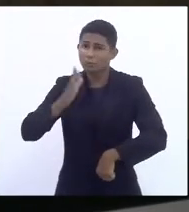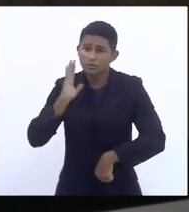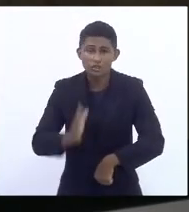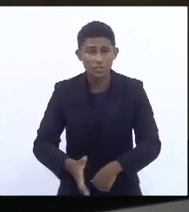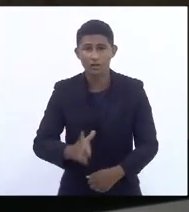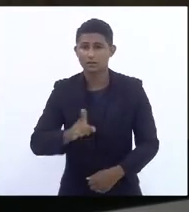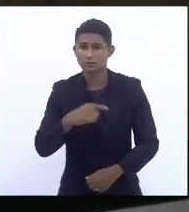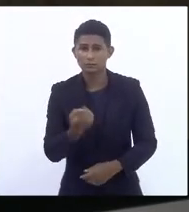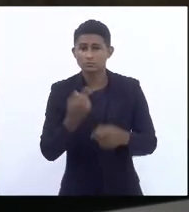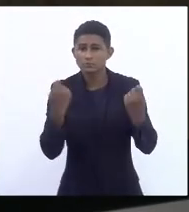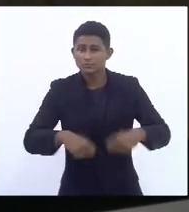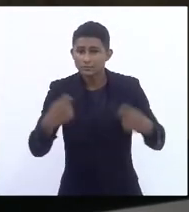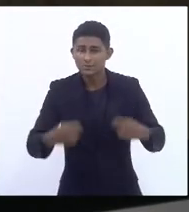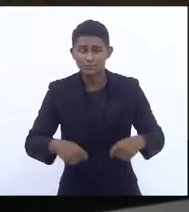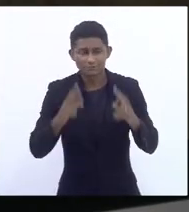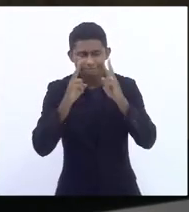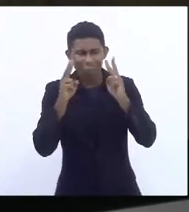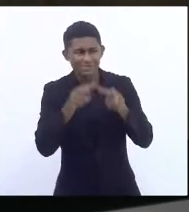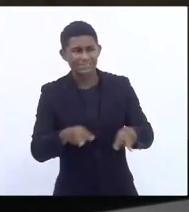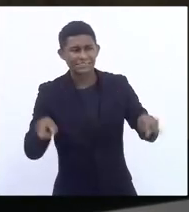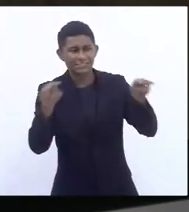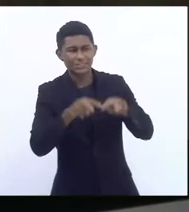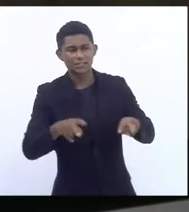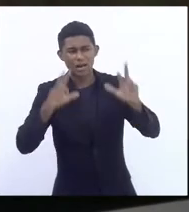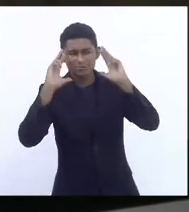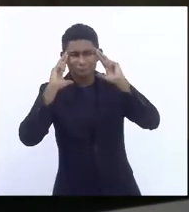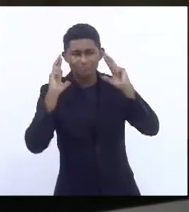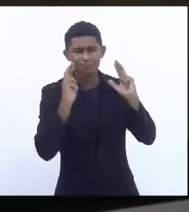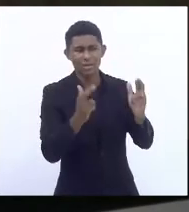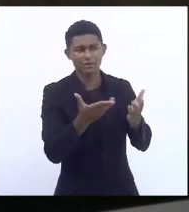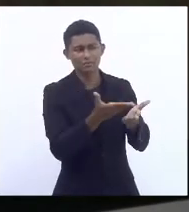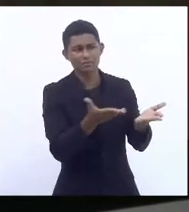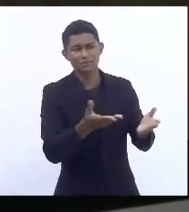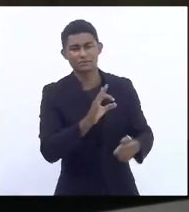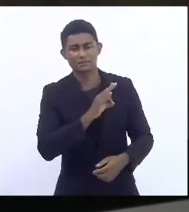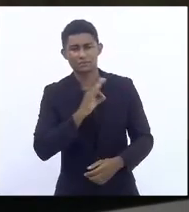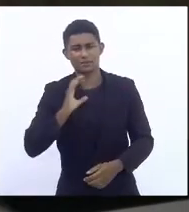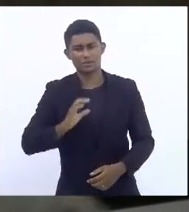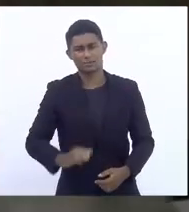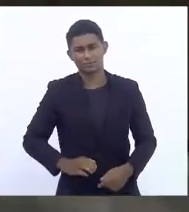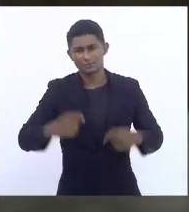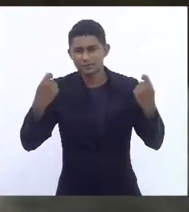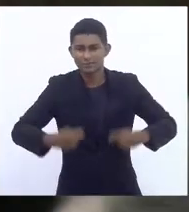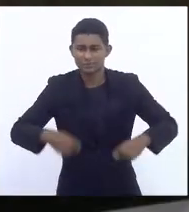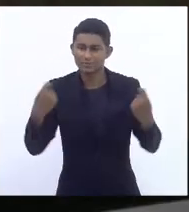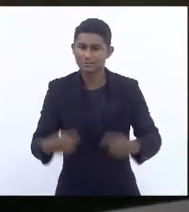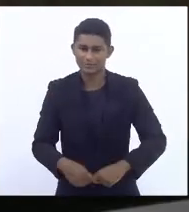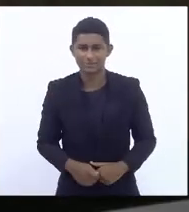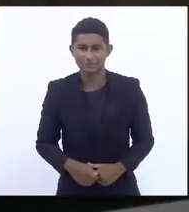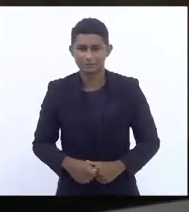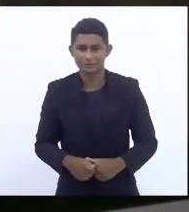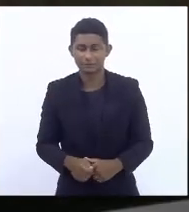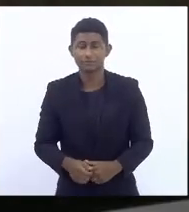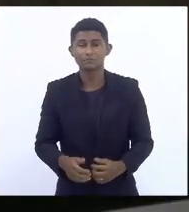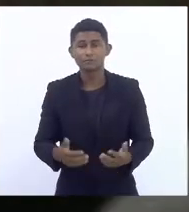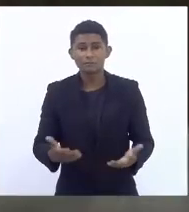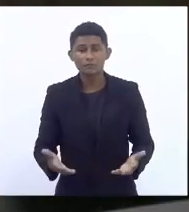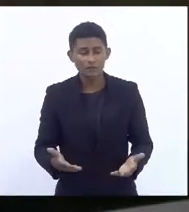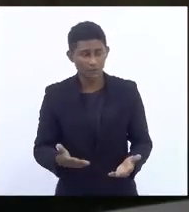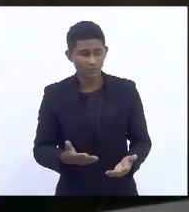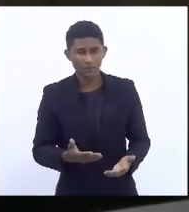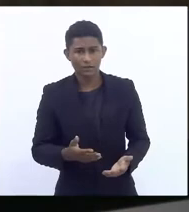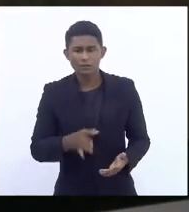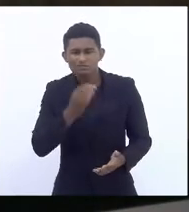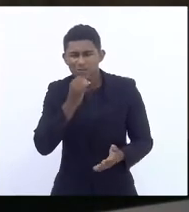e valorizar a Polícia Civil. Só existe a apuração graças à